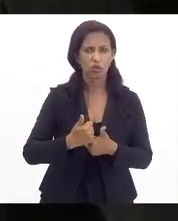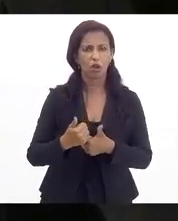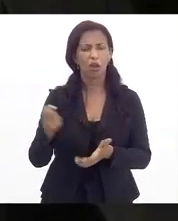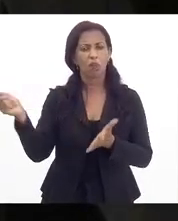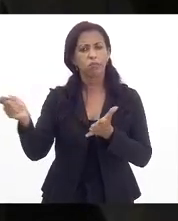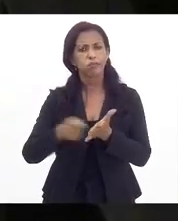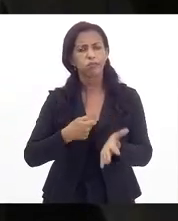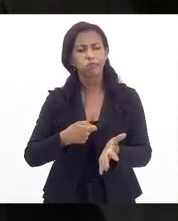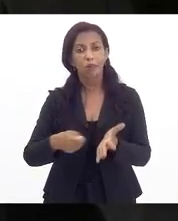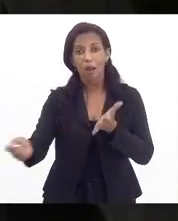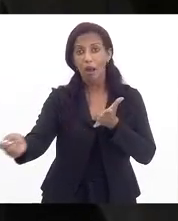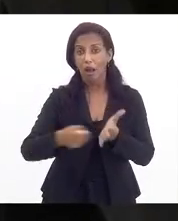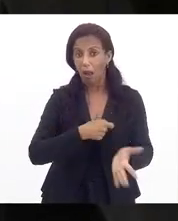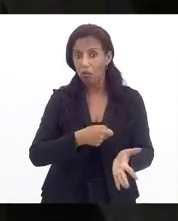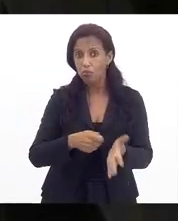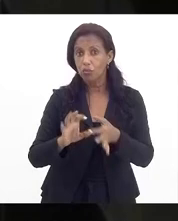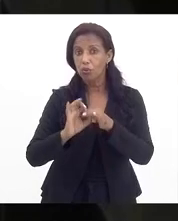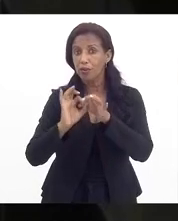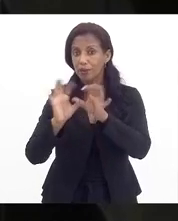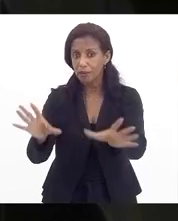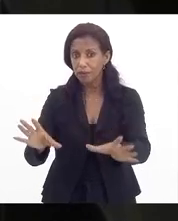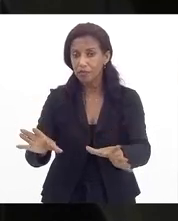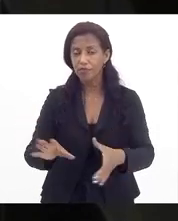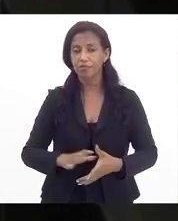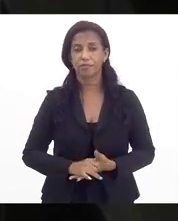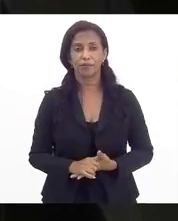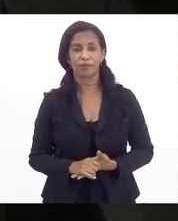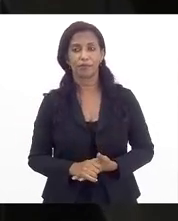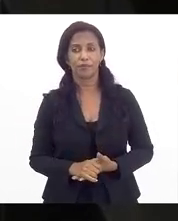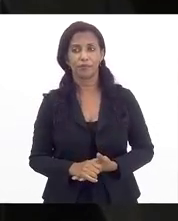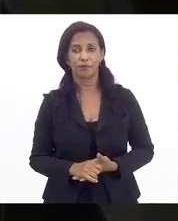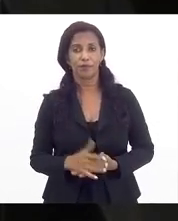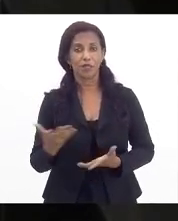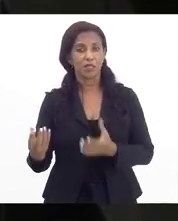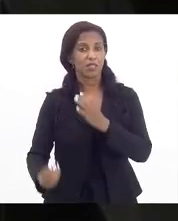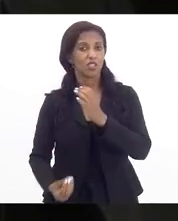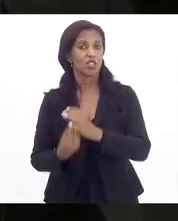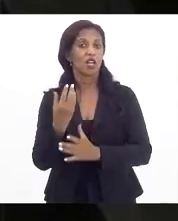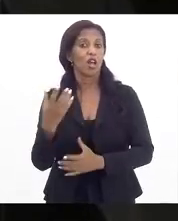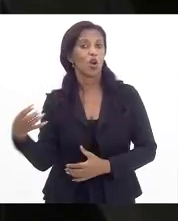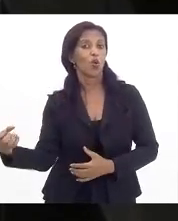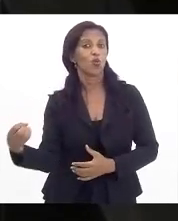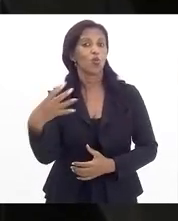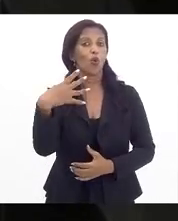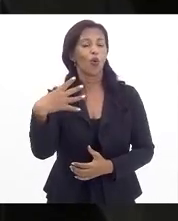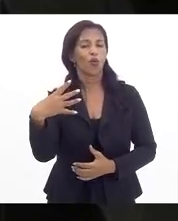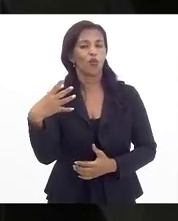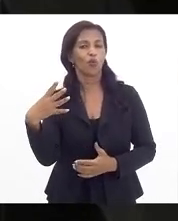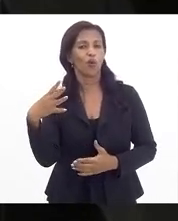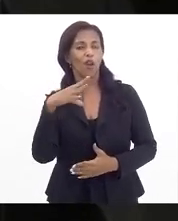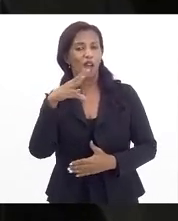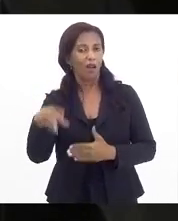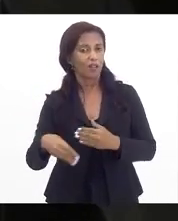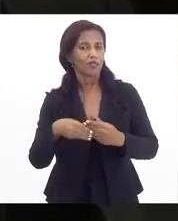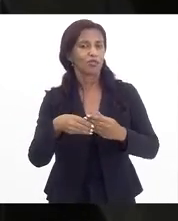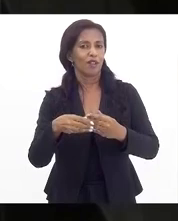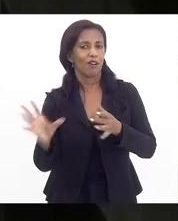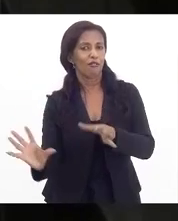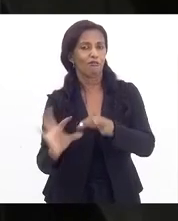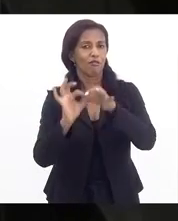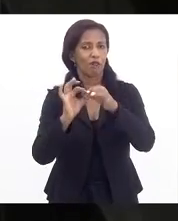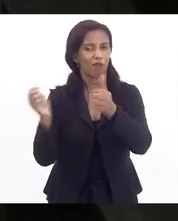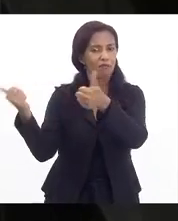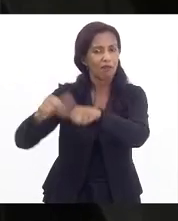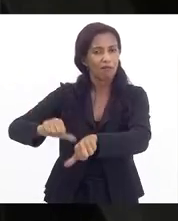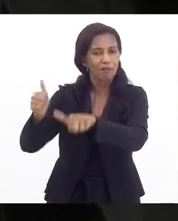autorizando a idade autorizativo autorizando é que seja criado um novo adicional vinculado seja